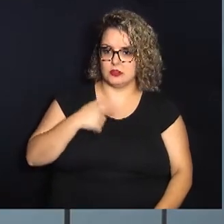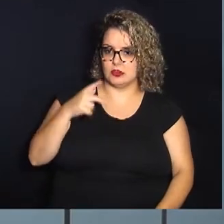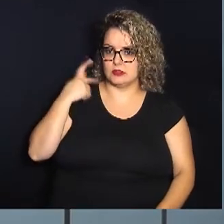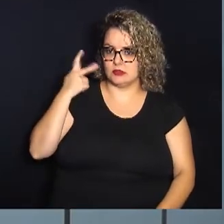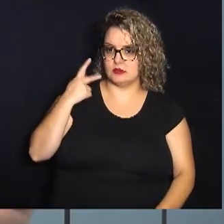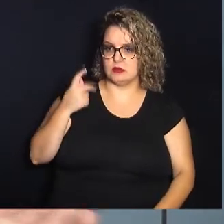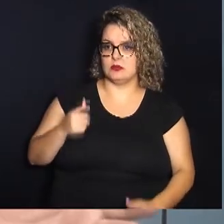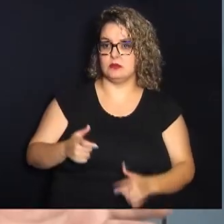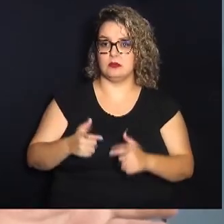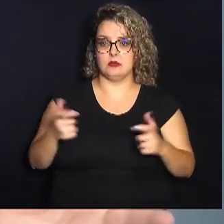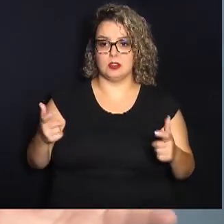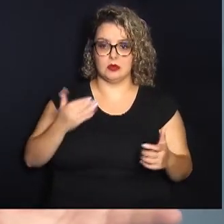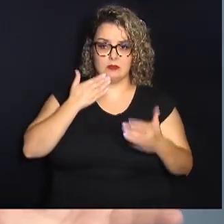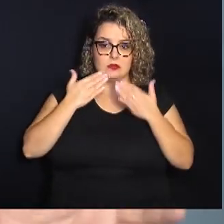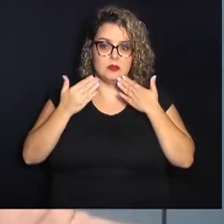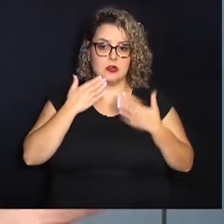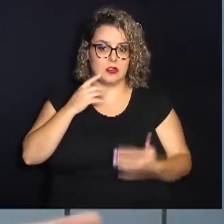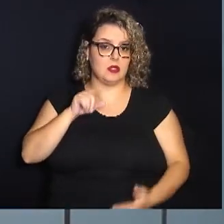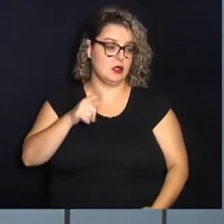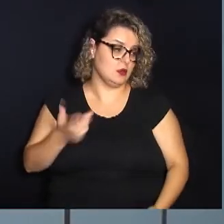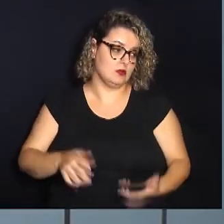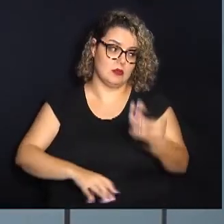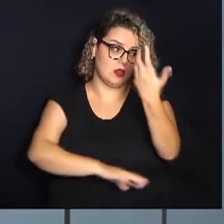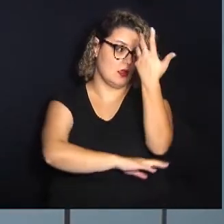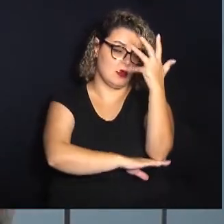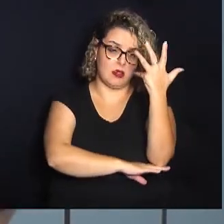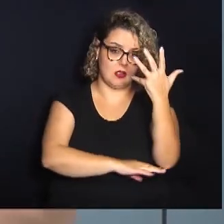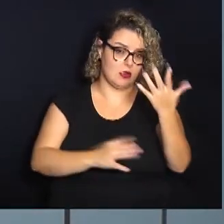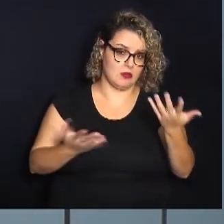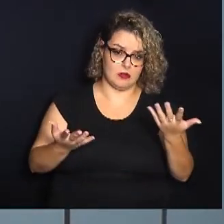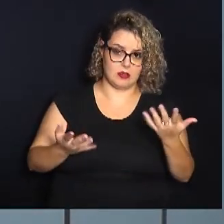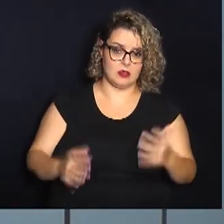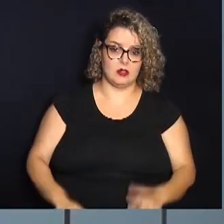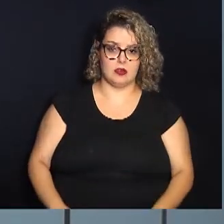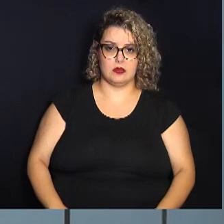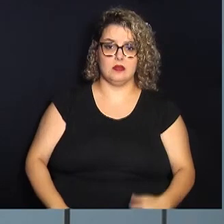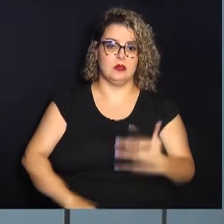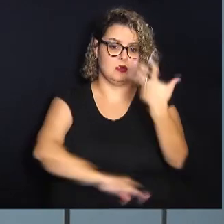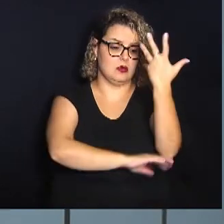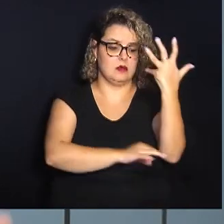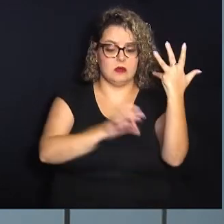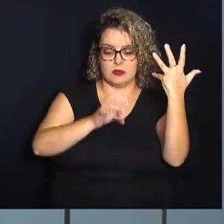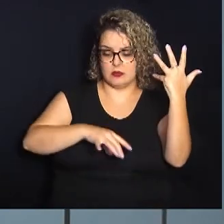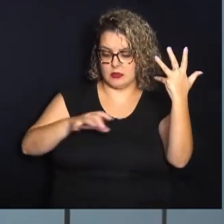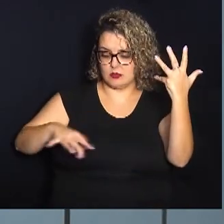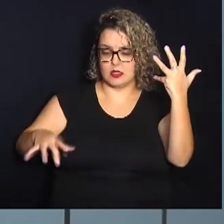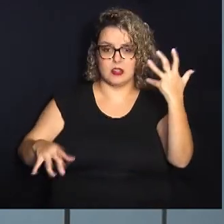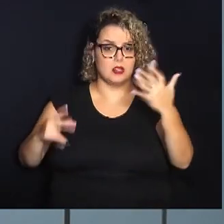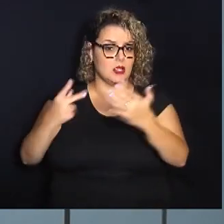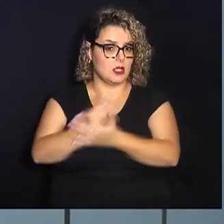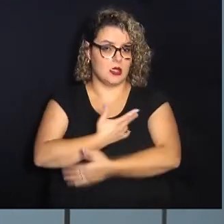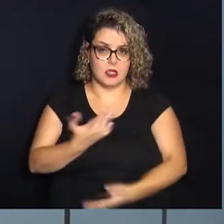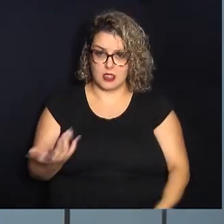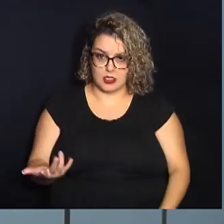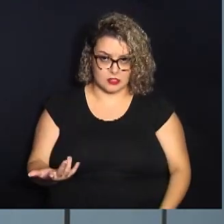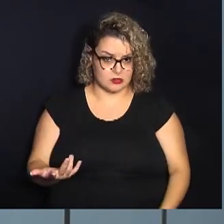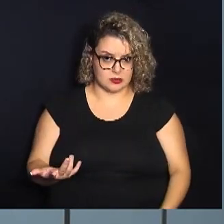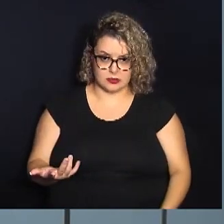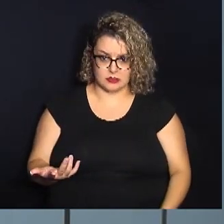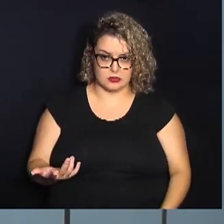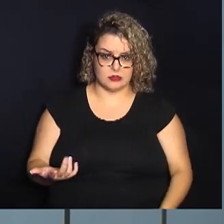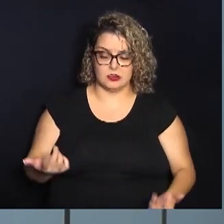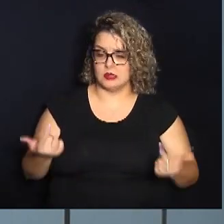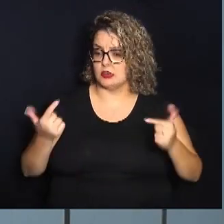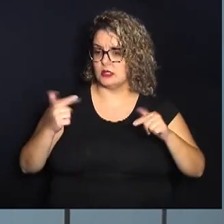maiores demandas nossas é questão de árvore. Árvores plantadas inadequadamente num